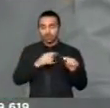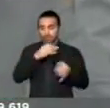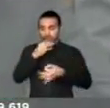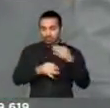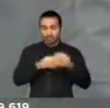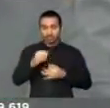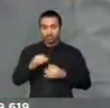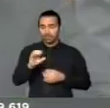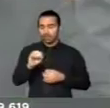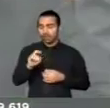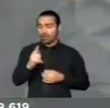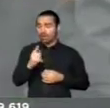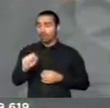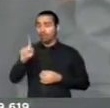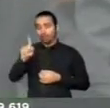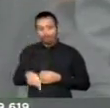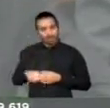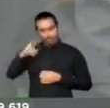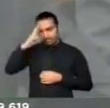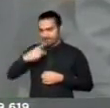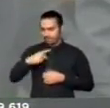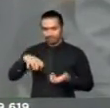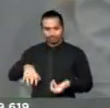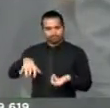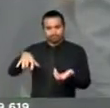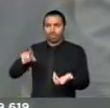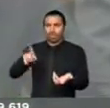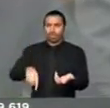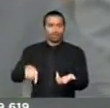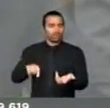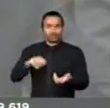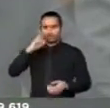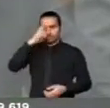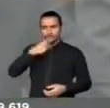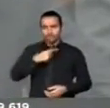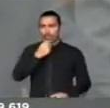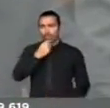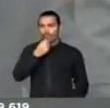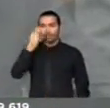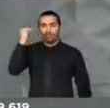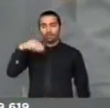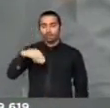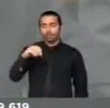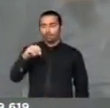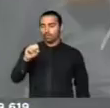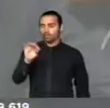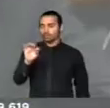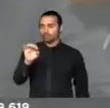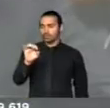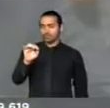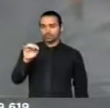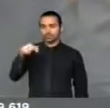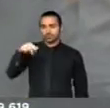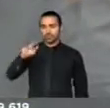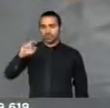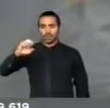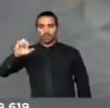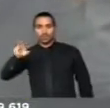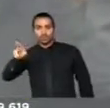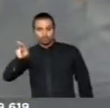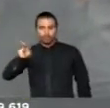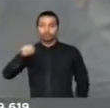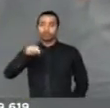como órgão independente. Quando Montesquieu, na sua teoria tripartite, pensou em divisão dos